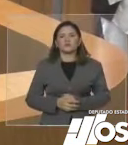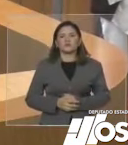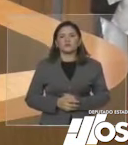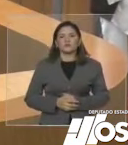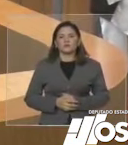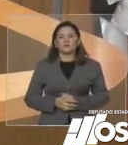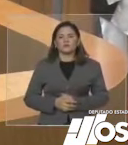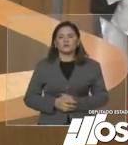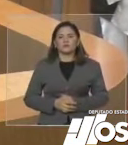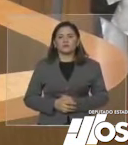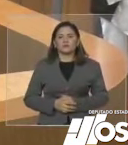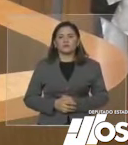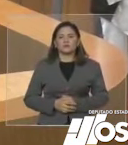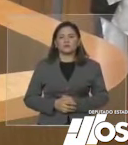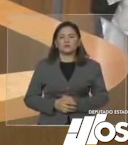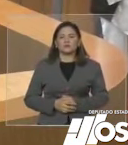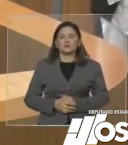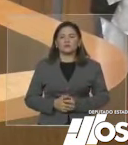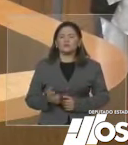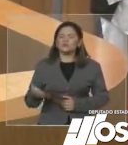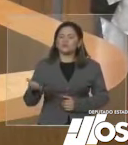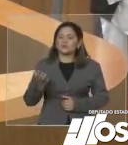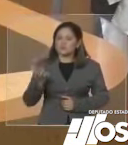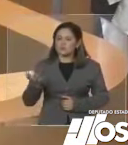ocupar na tabela do Brasileirão